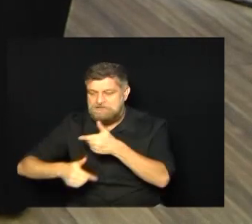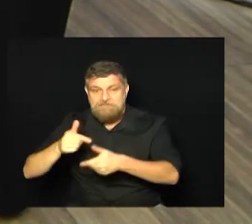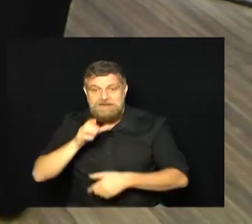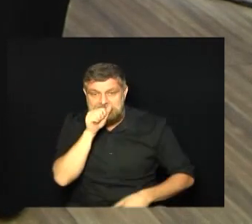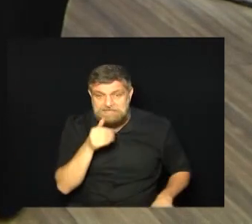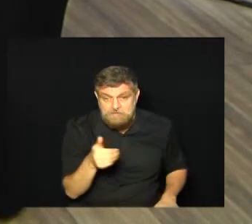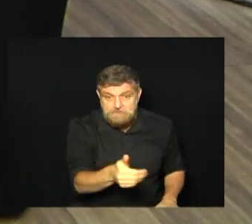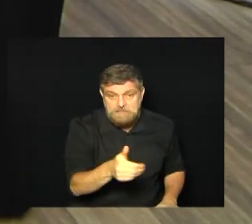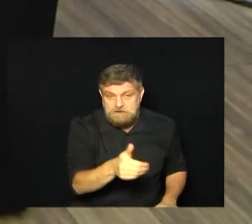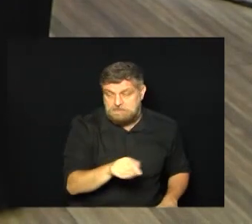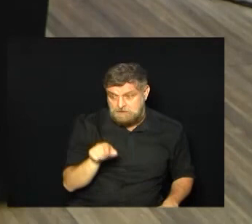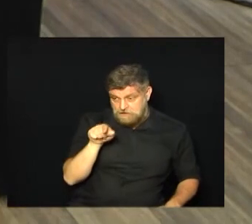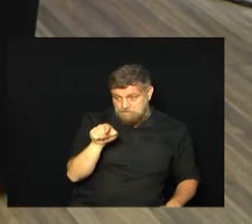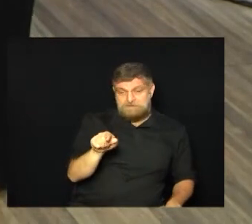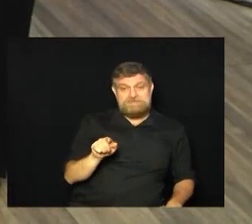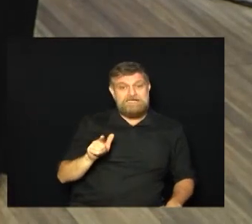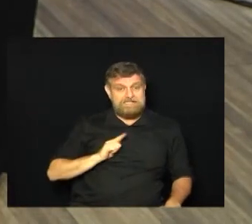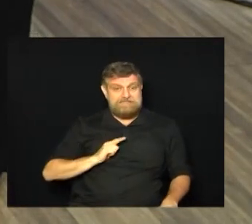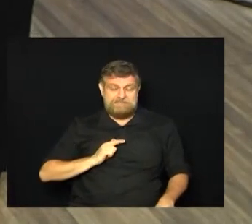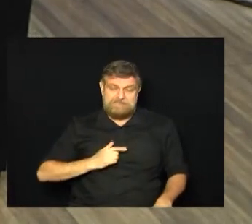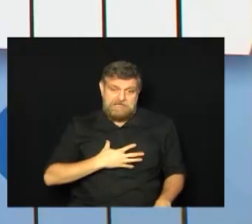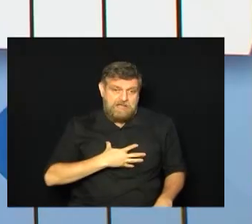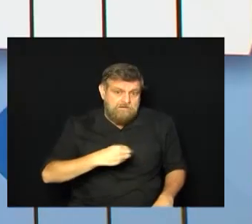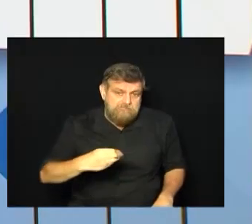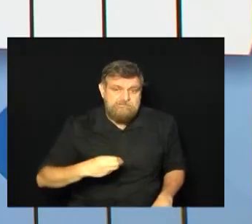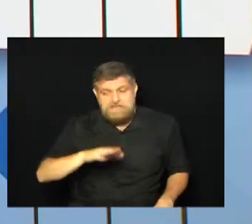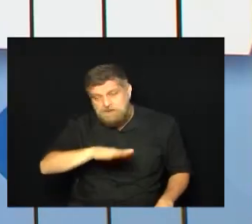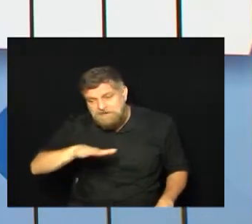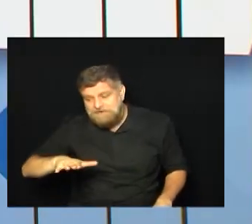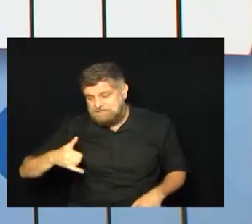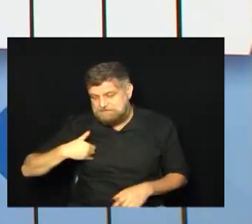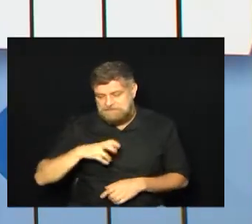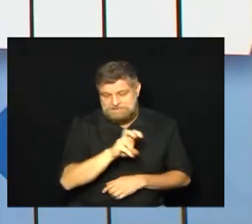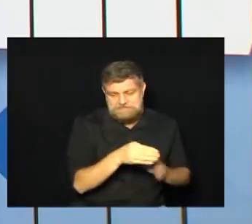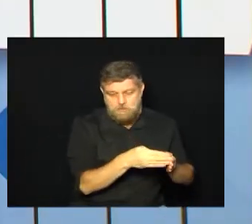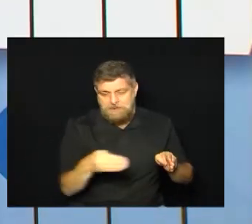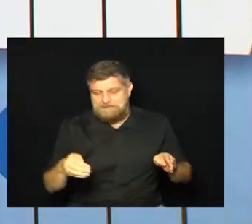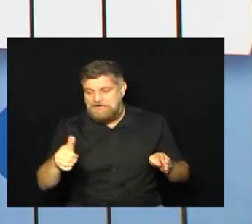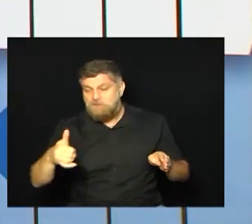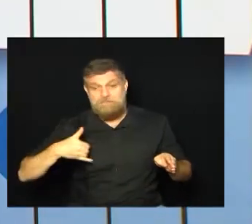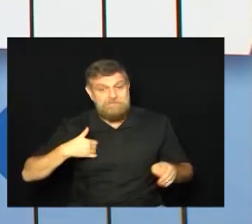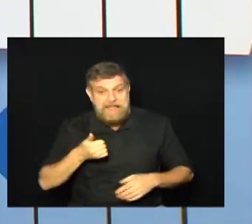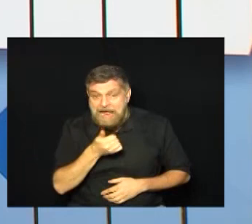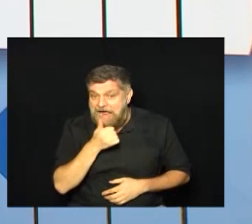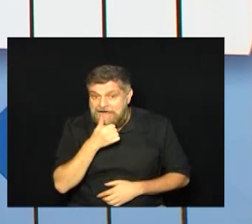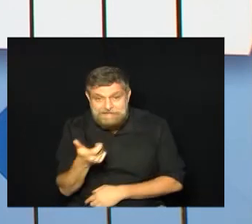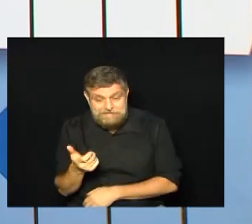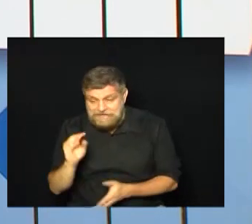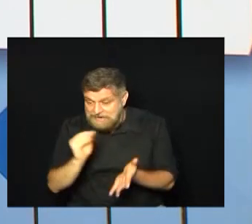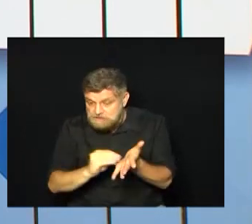próximo sábado. Você, então, que tem uma criança na família de 5 a 11 anos, que ainda não fez